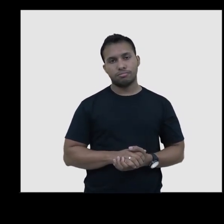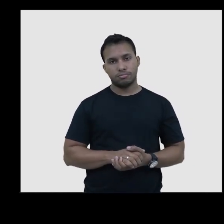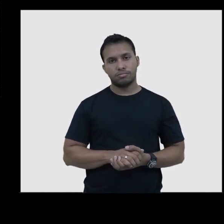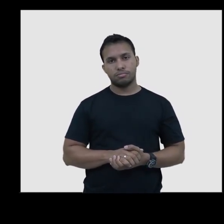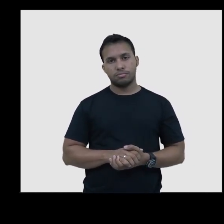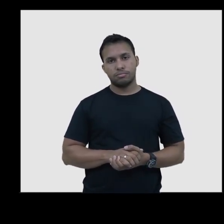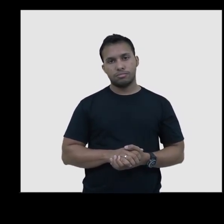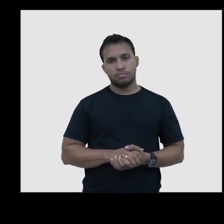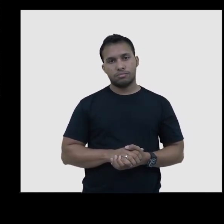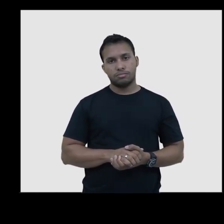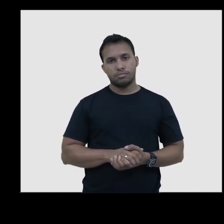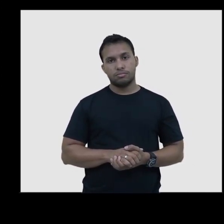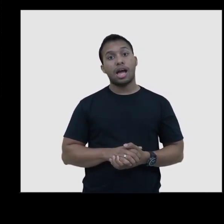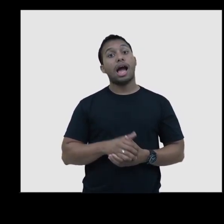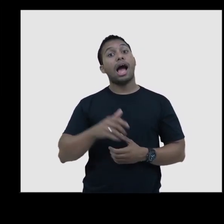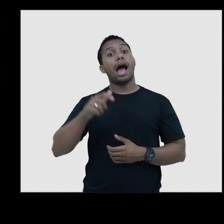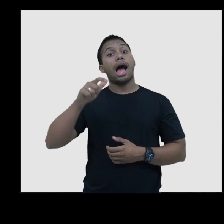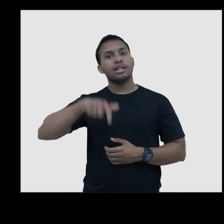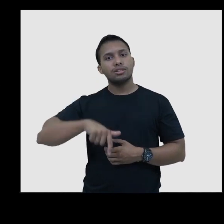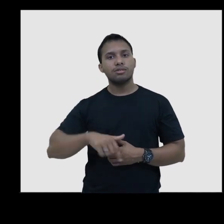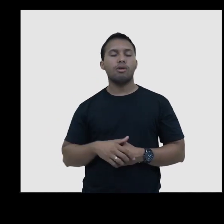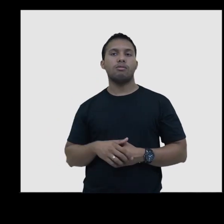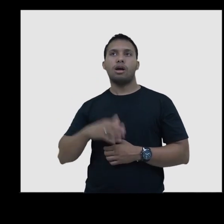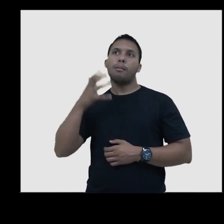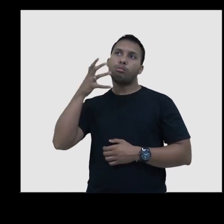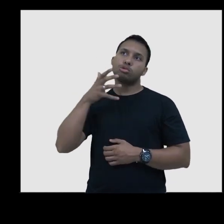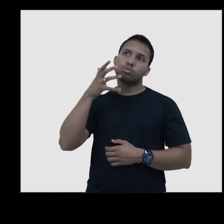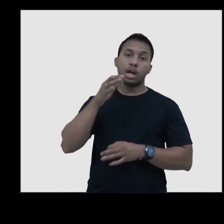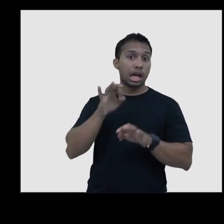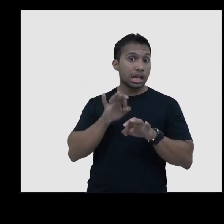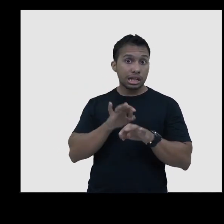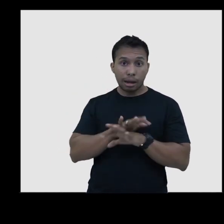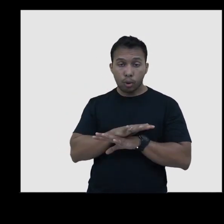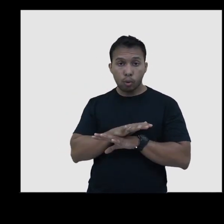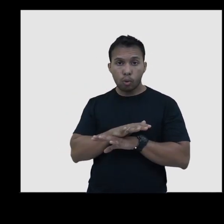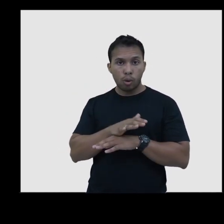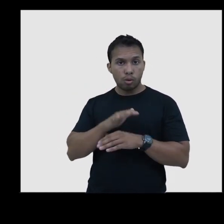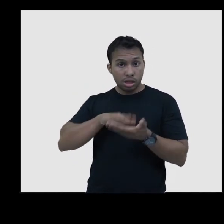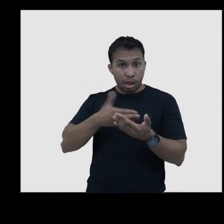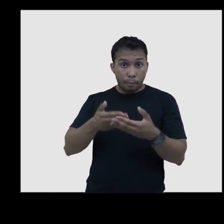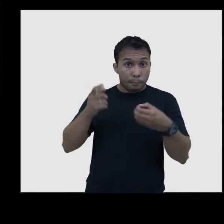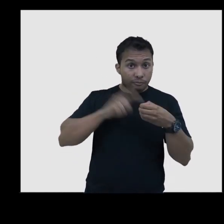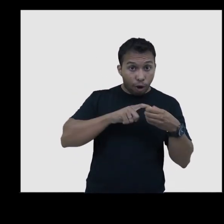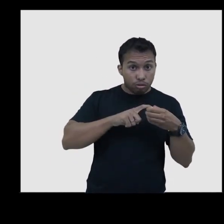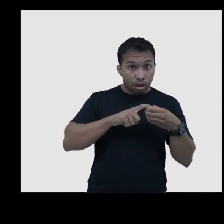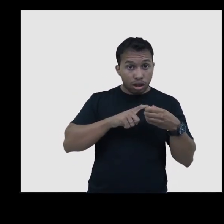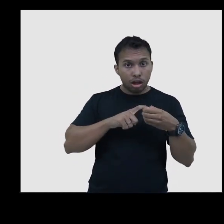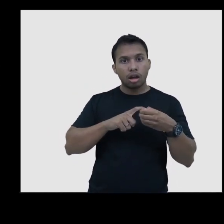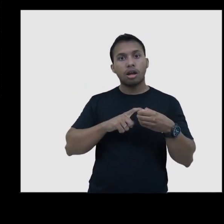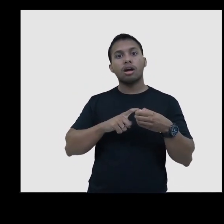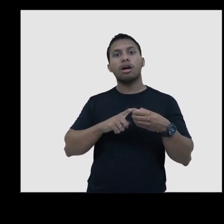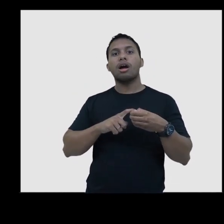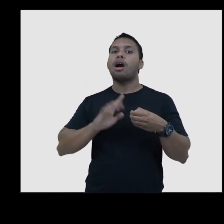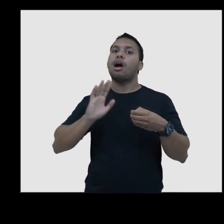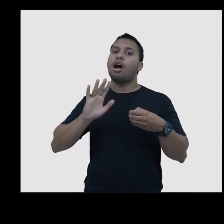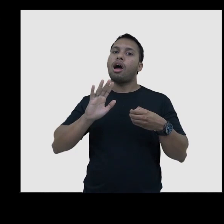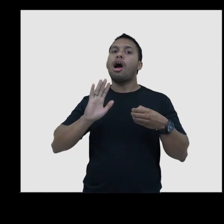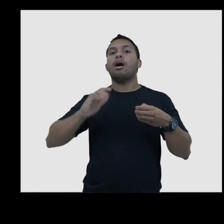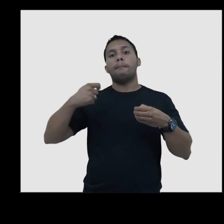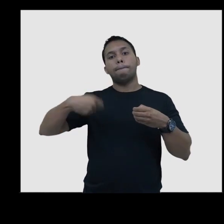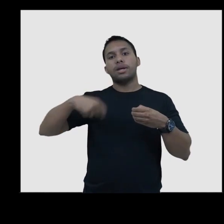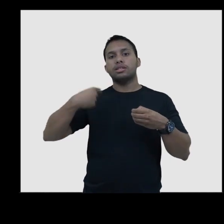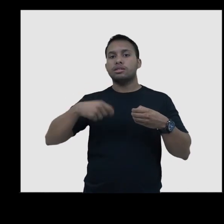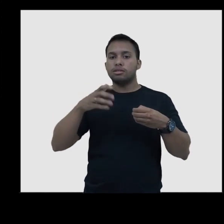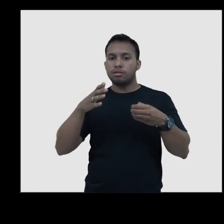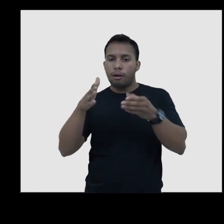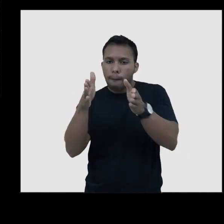Na festa de Natal dos aposentados. Aqui na reentrada, né, quando o intérprete retoma a sua sinalização, a